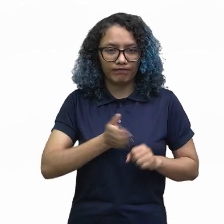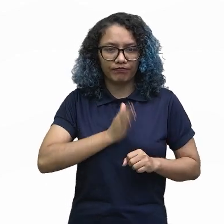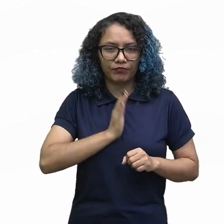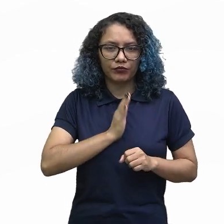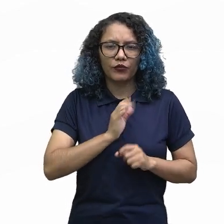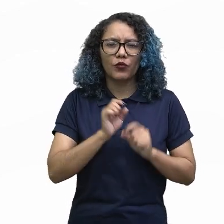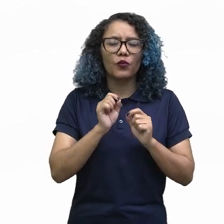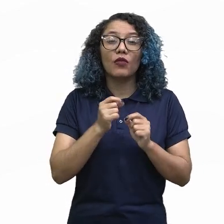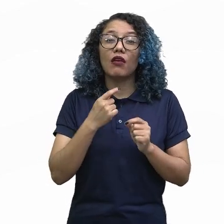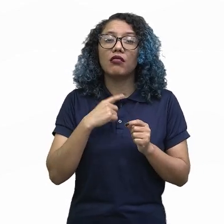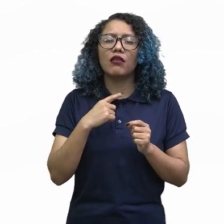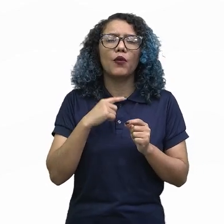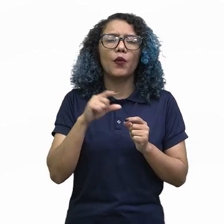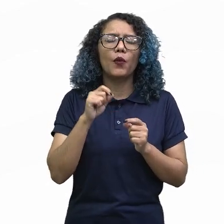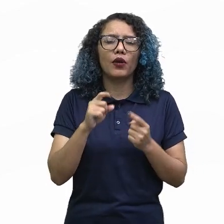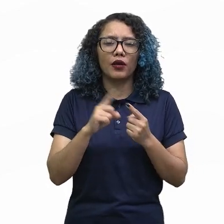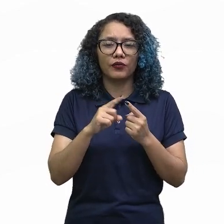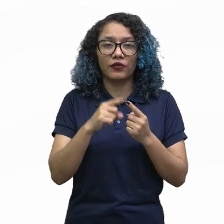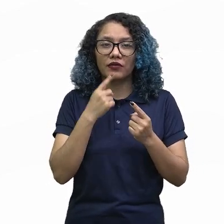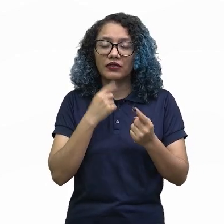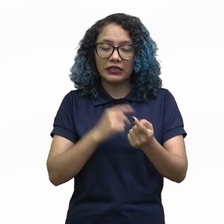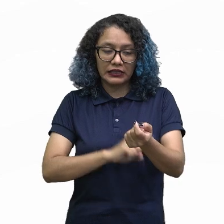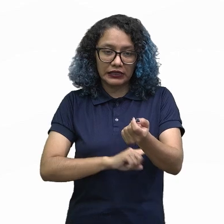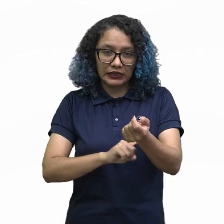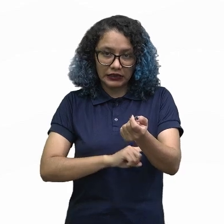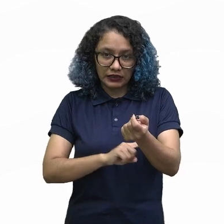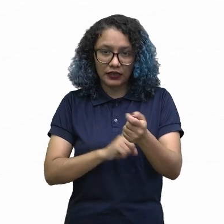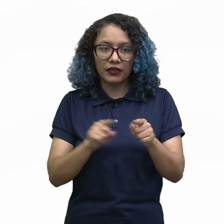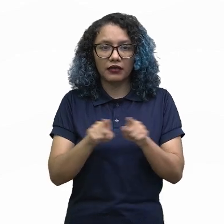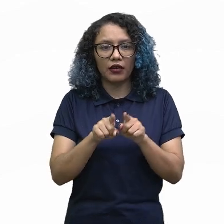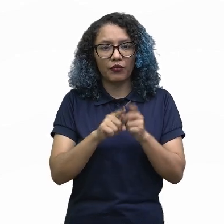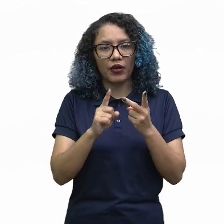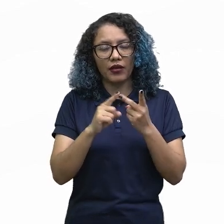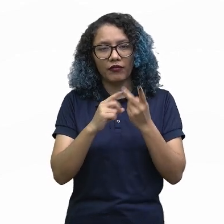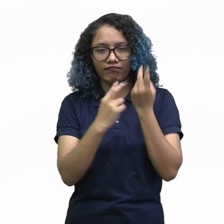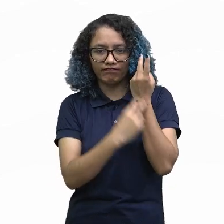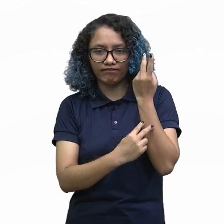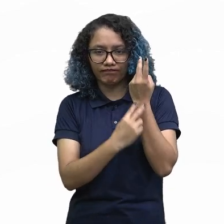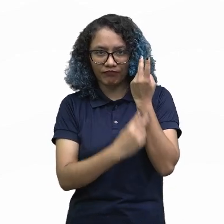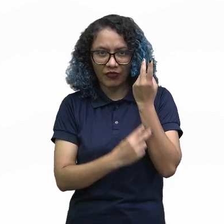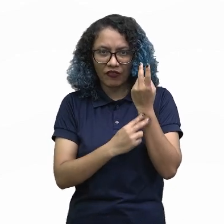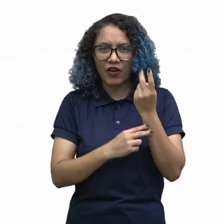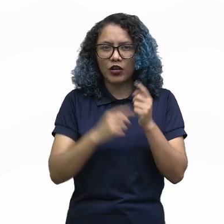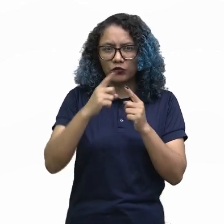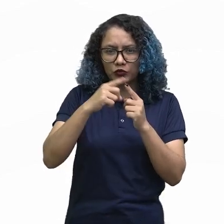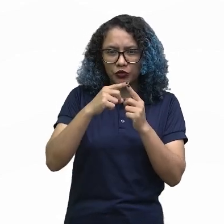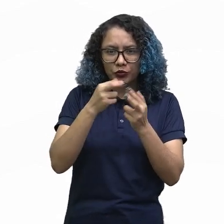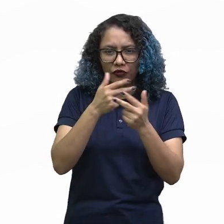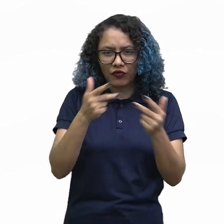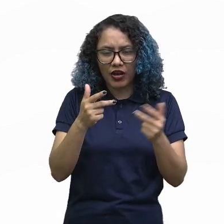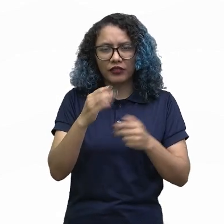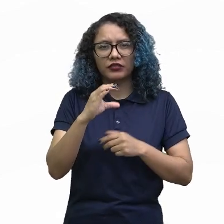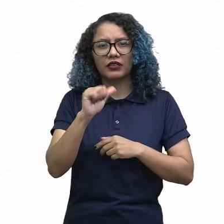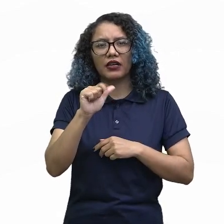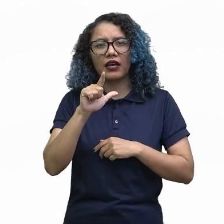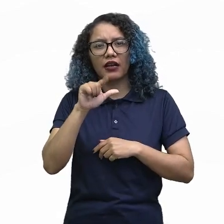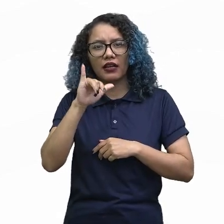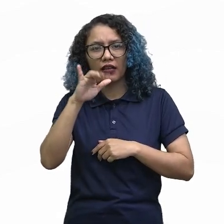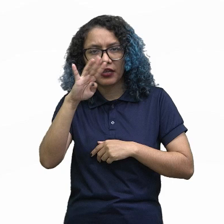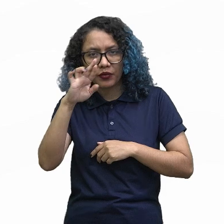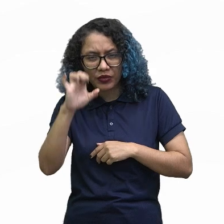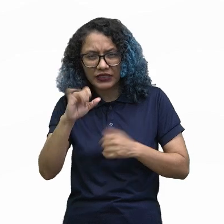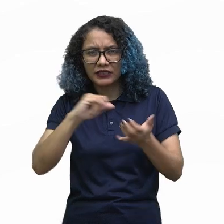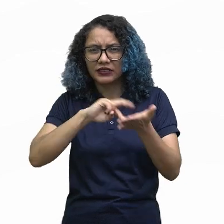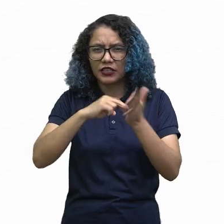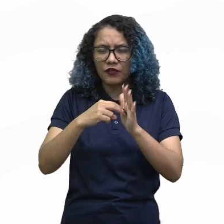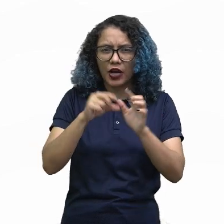formado pelo sangue, por uma rede de vasos sanguíneos de diversos calibres. Calibres a gente quer dizer que são espessuras, né,